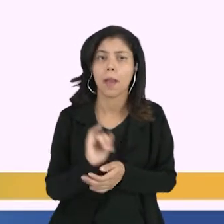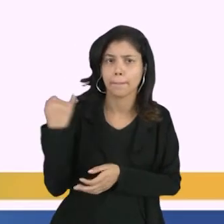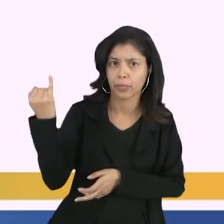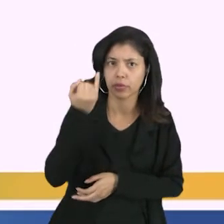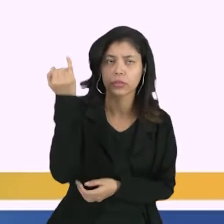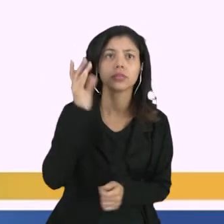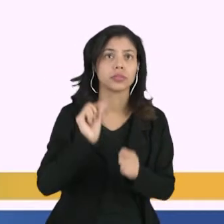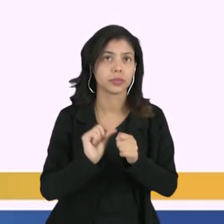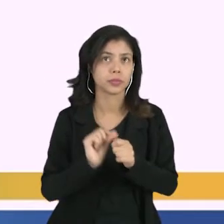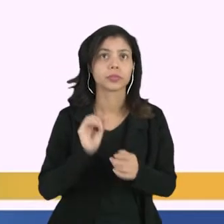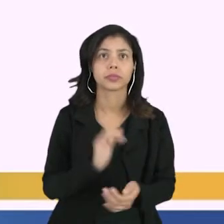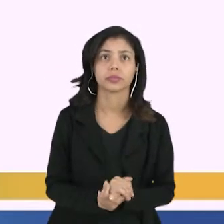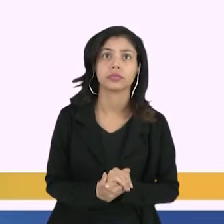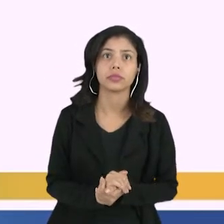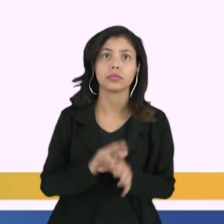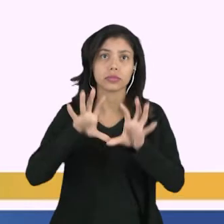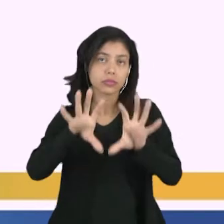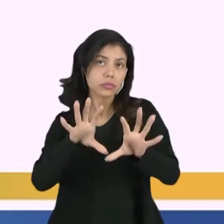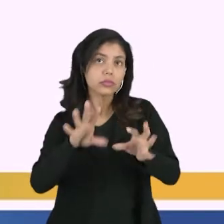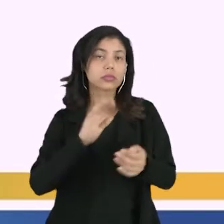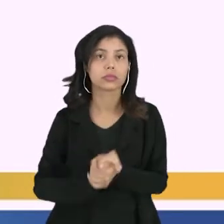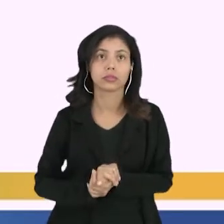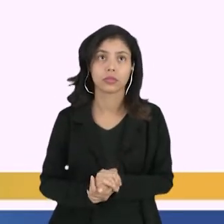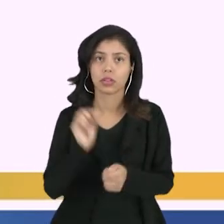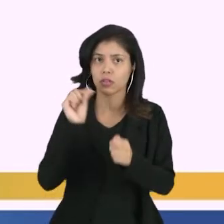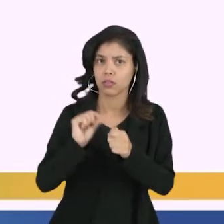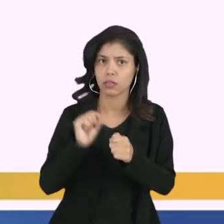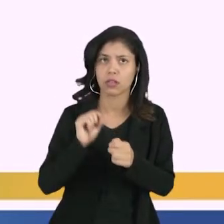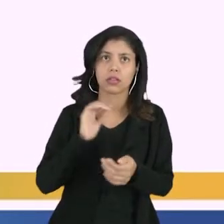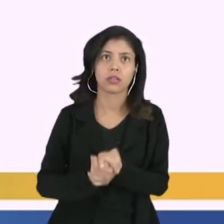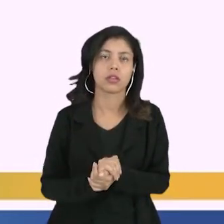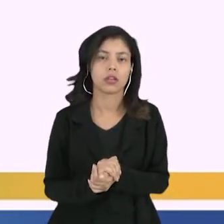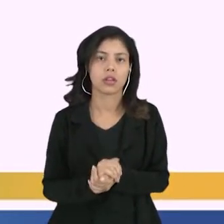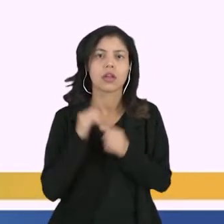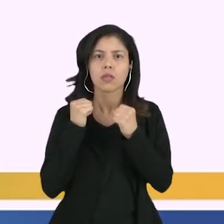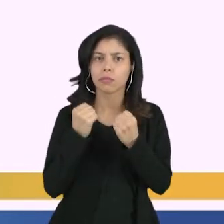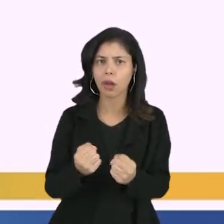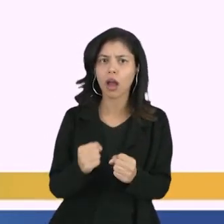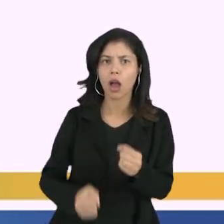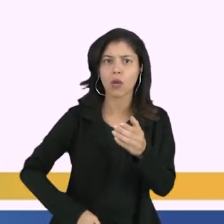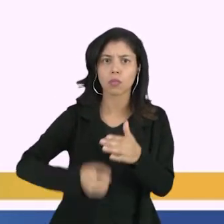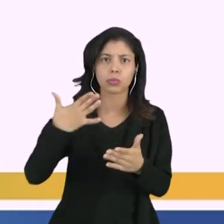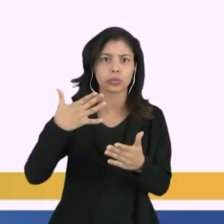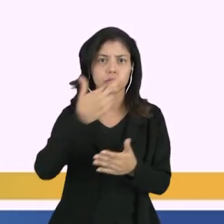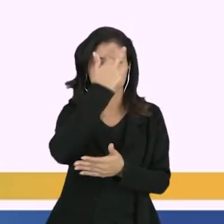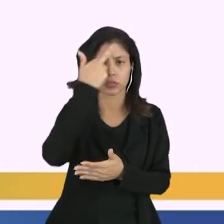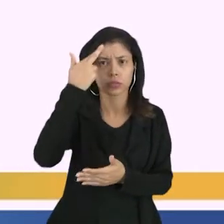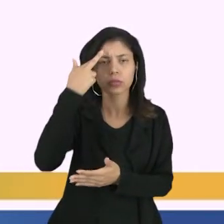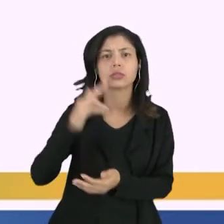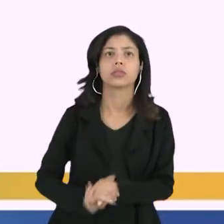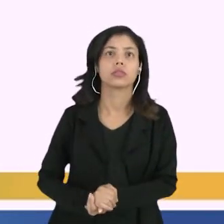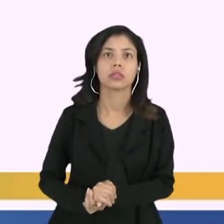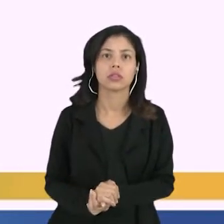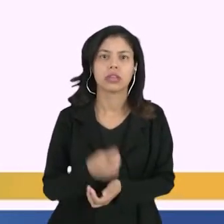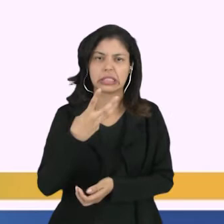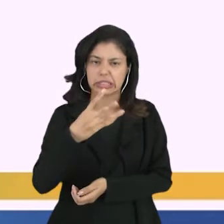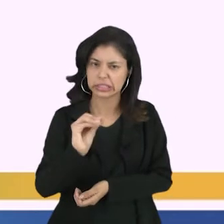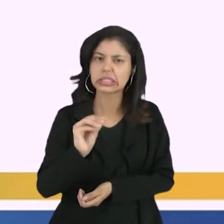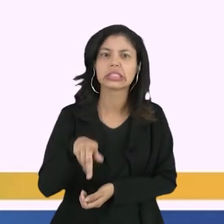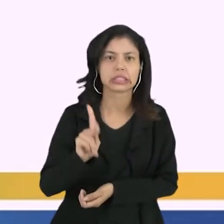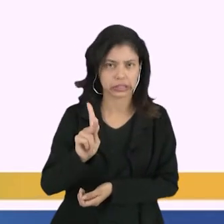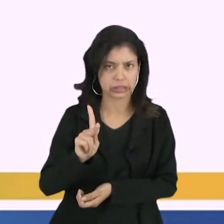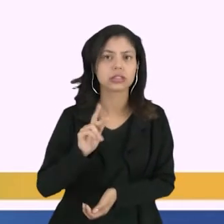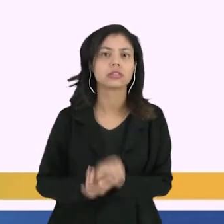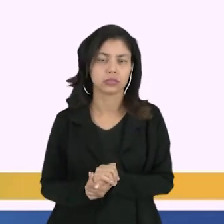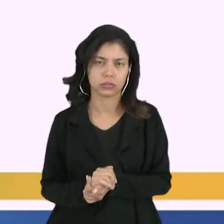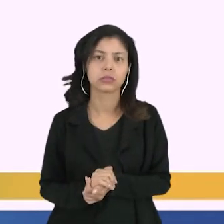aí também de ser de fazer a carga, né? A história diz que muitos carregavam 30 quilos, assim, os